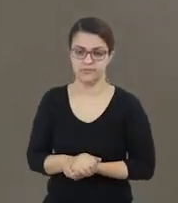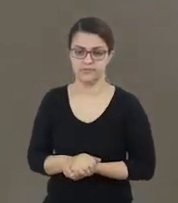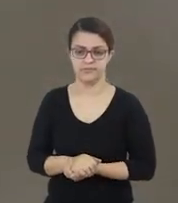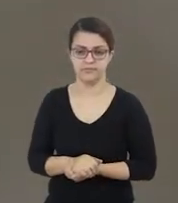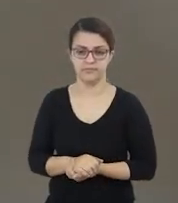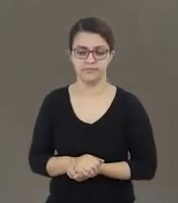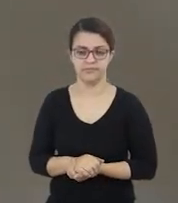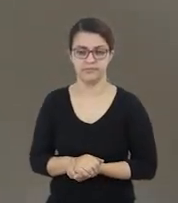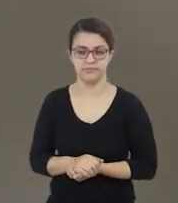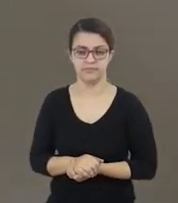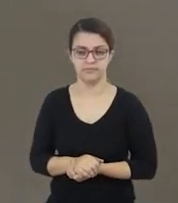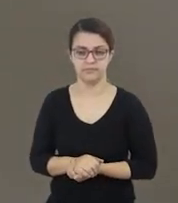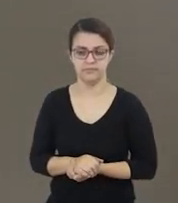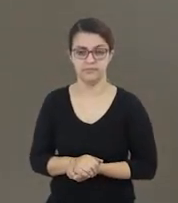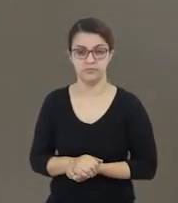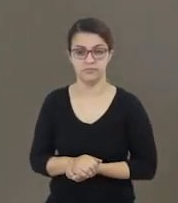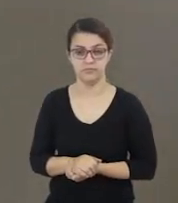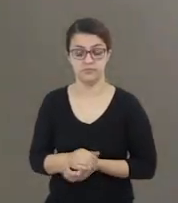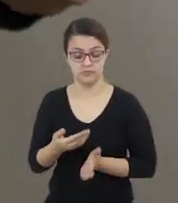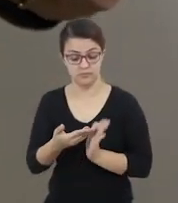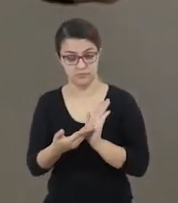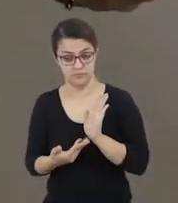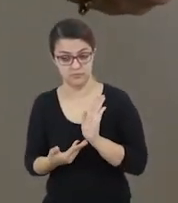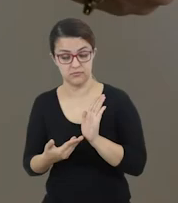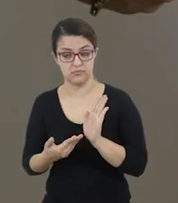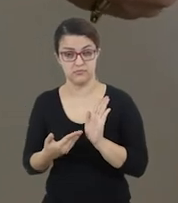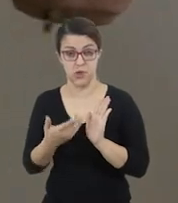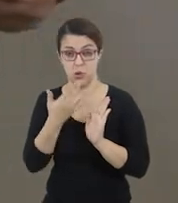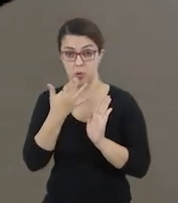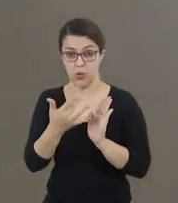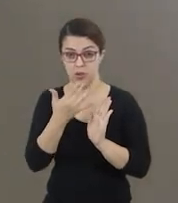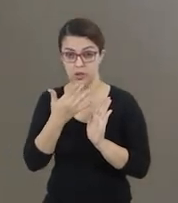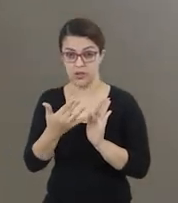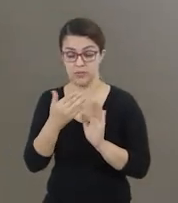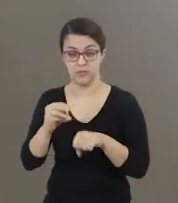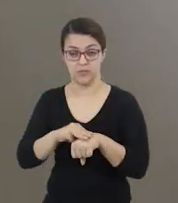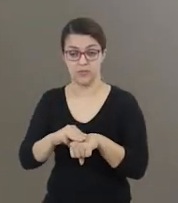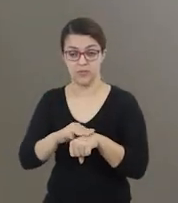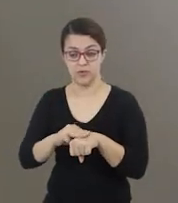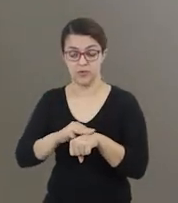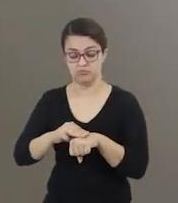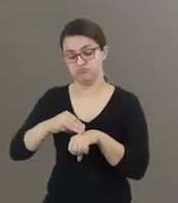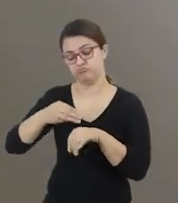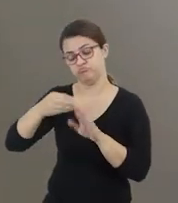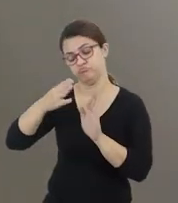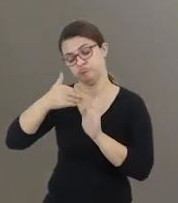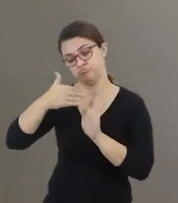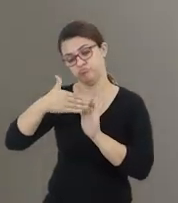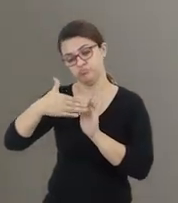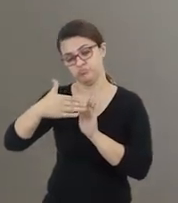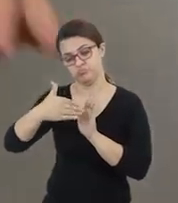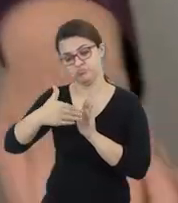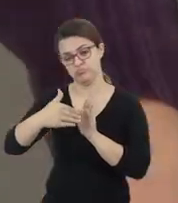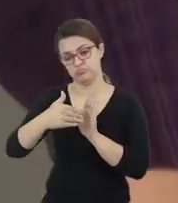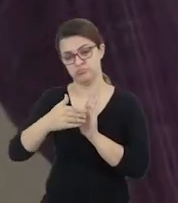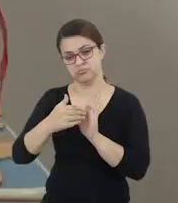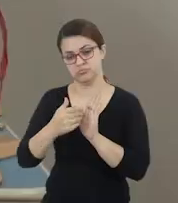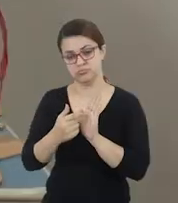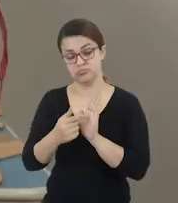nós fazermos. Ó, ele fica assim, ó. Vocês vão pintar de marrom e as laterais como se fossem